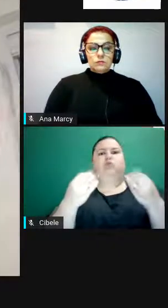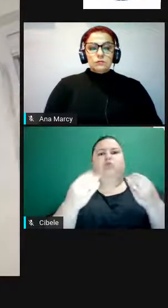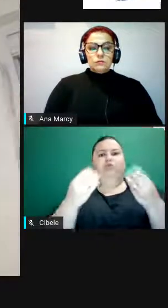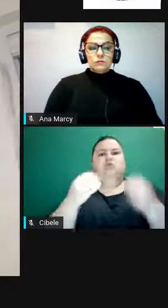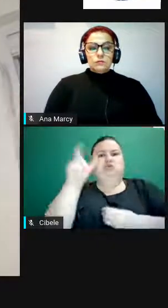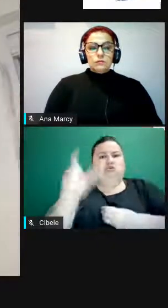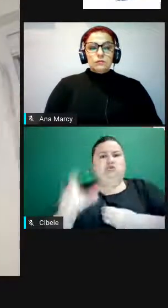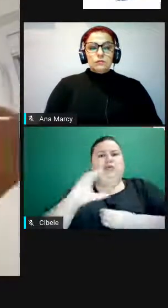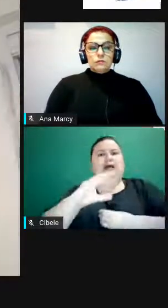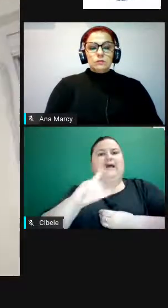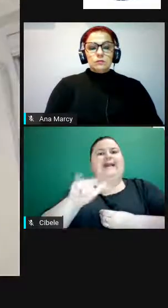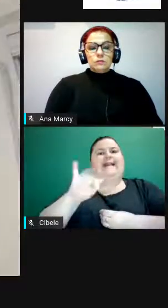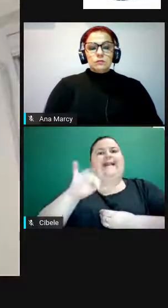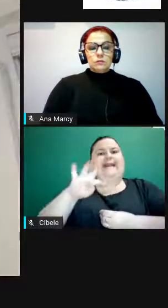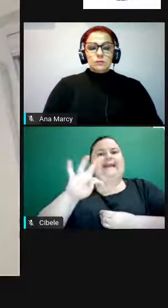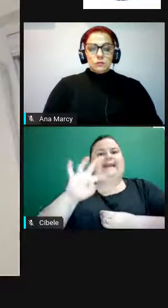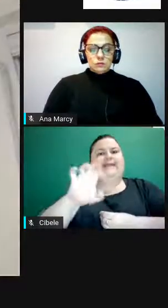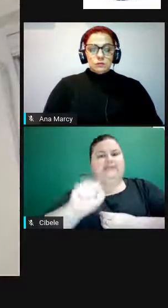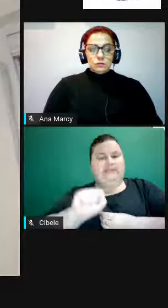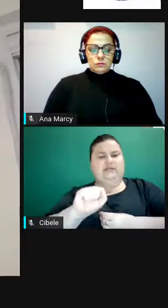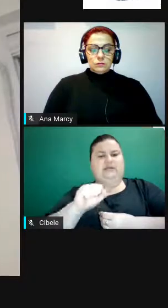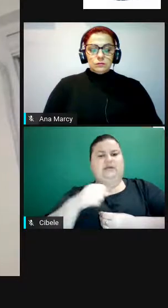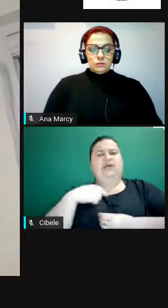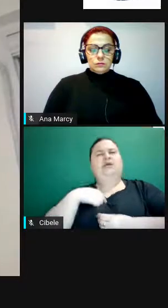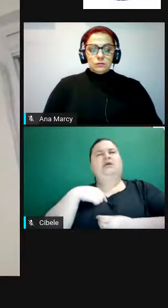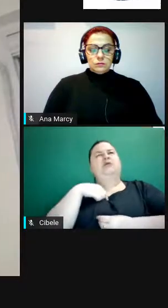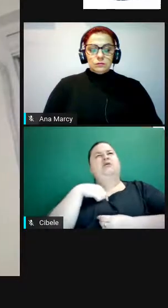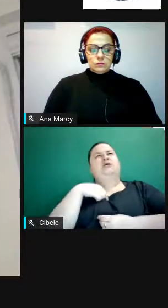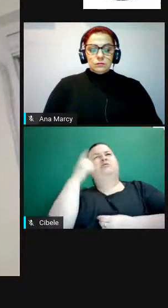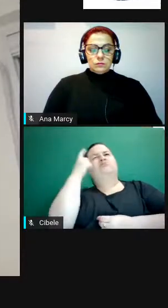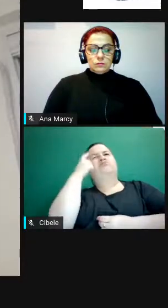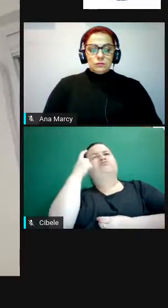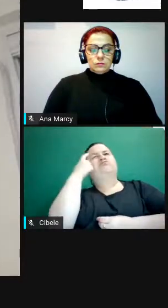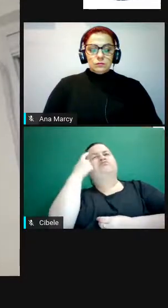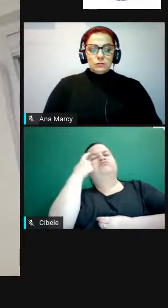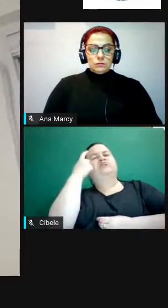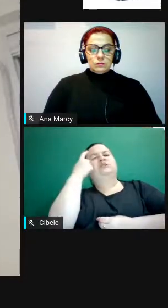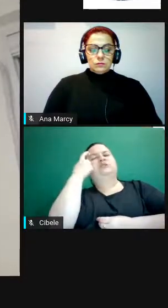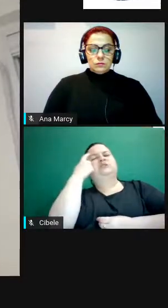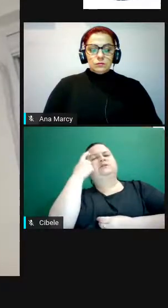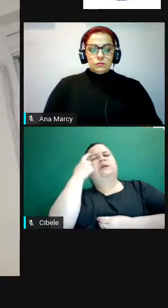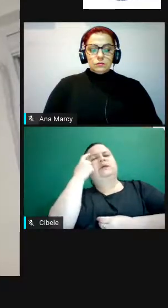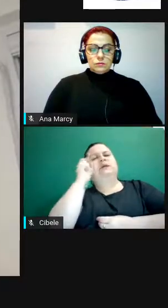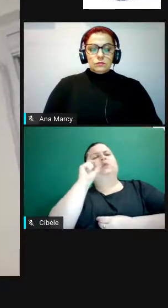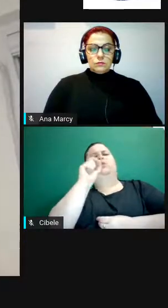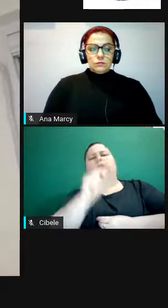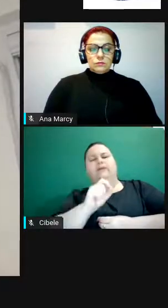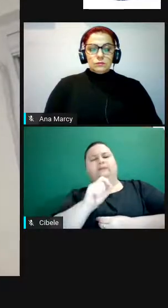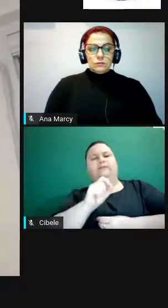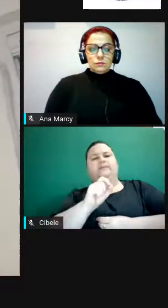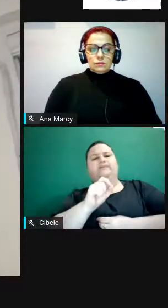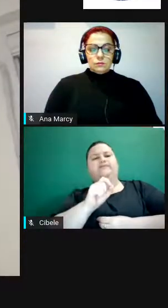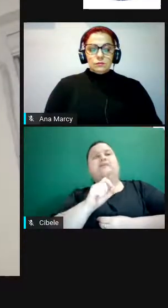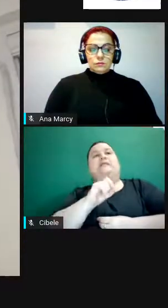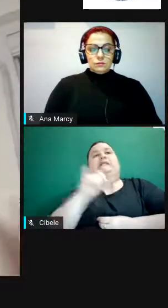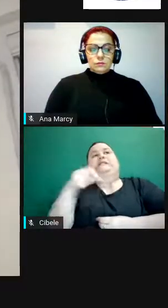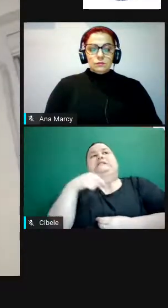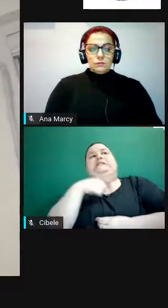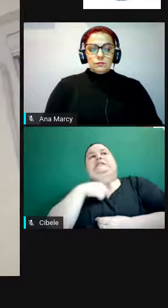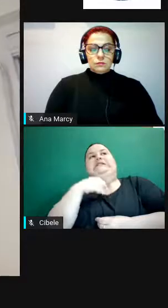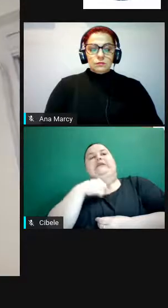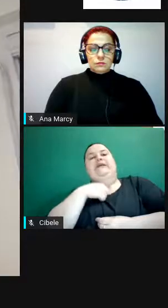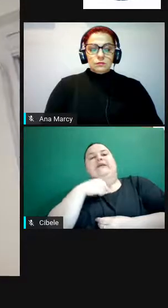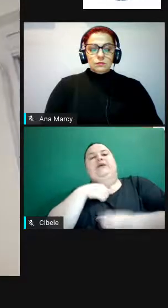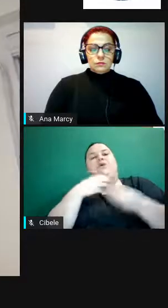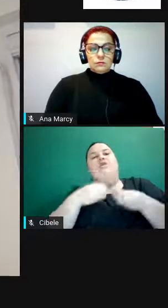isso é uma pulguinha na atrás da minha orelha e eu pensei meu Deus se eu desenvolver Este é o